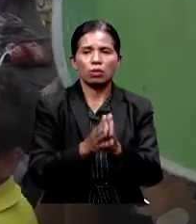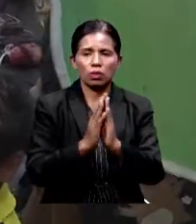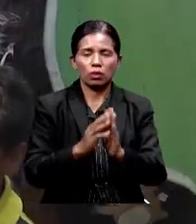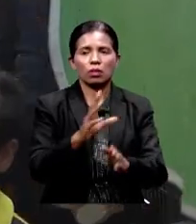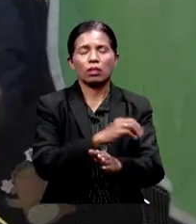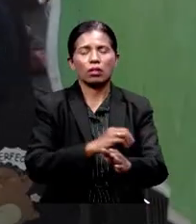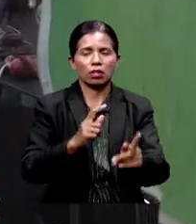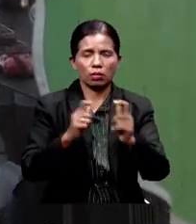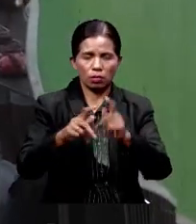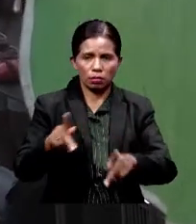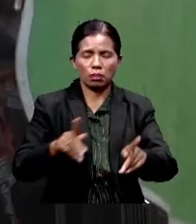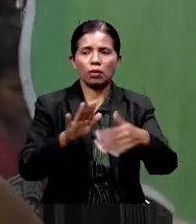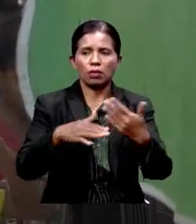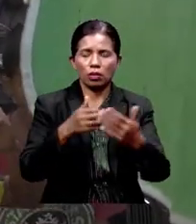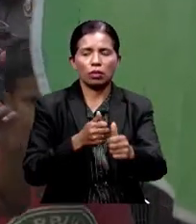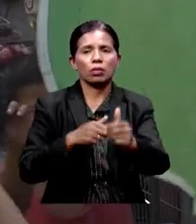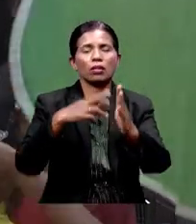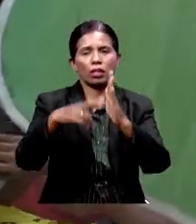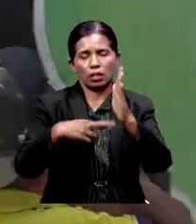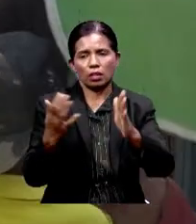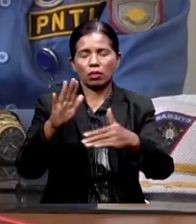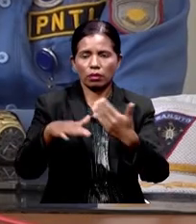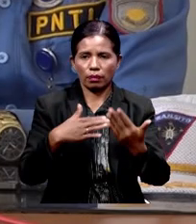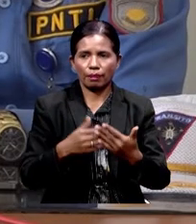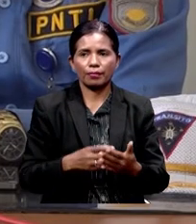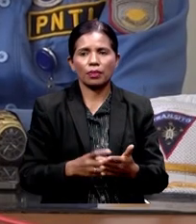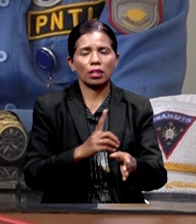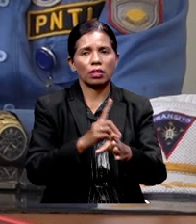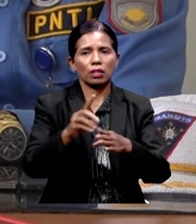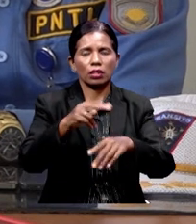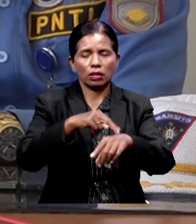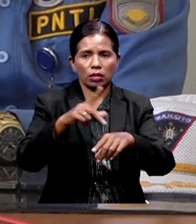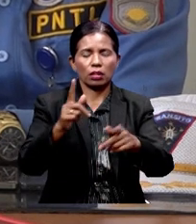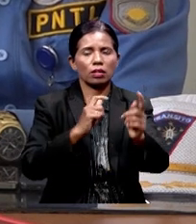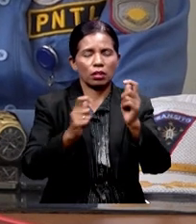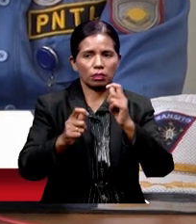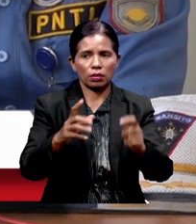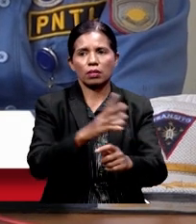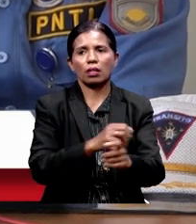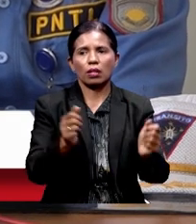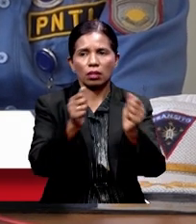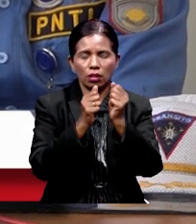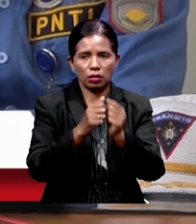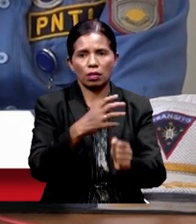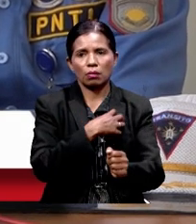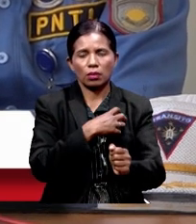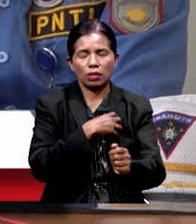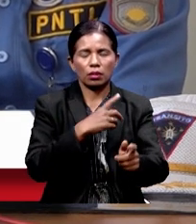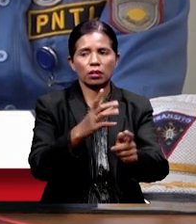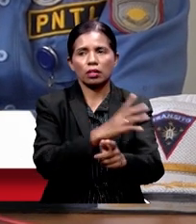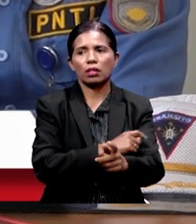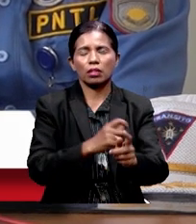transporte público, Sira, a tu cumprir regra. Direção Nacional de Transportes Terrestres, junto com a Polícia de Trânsito